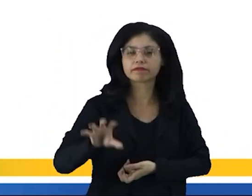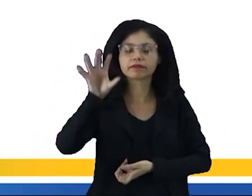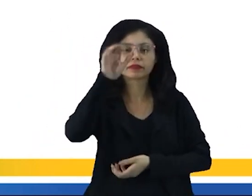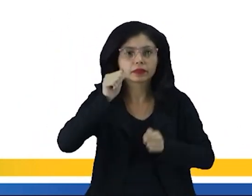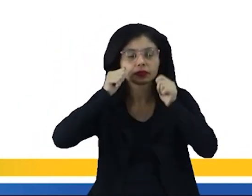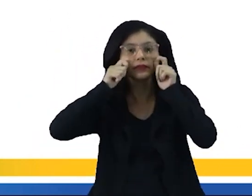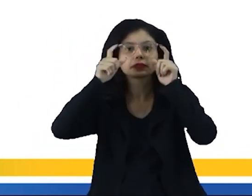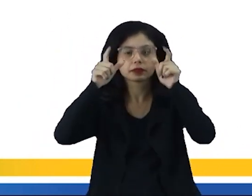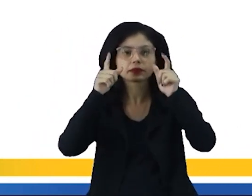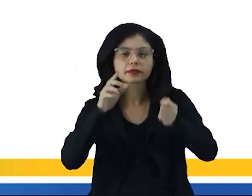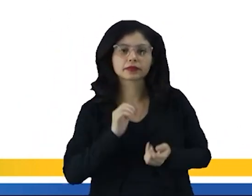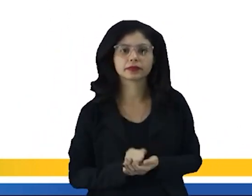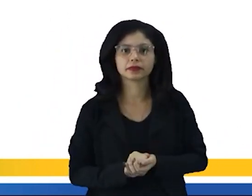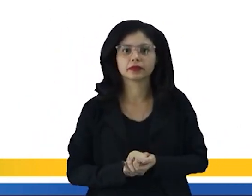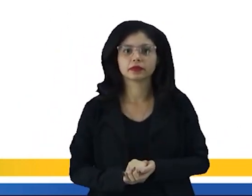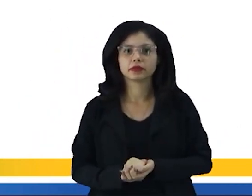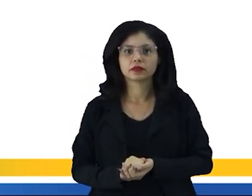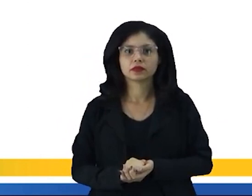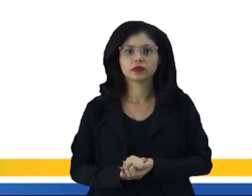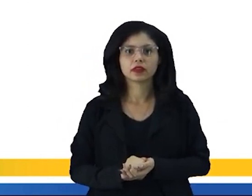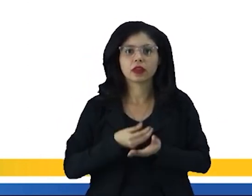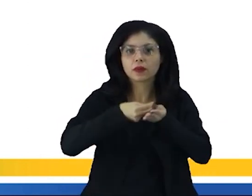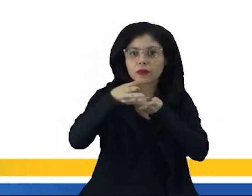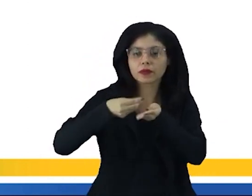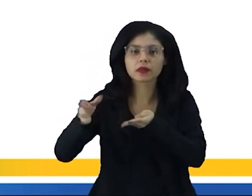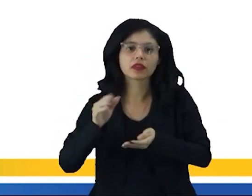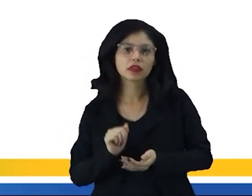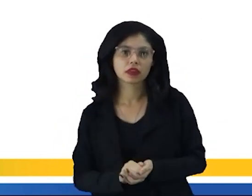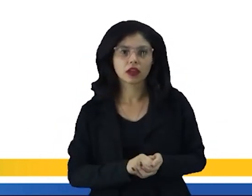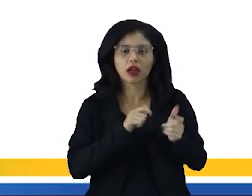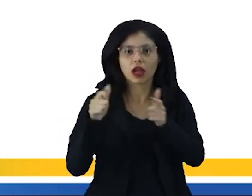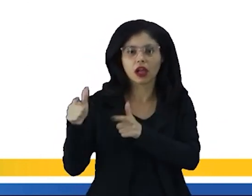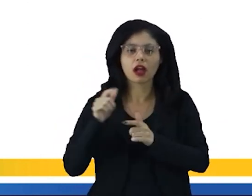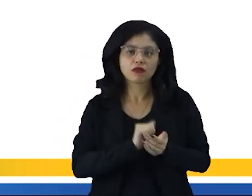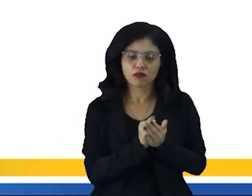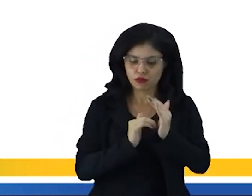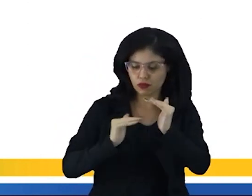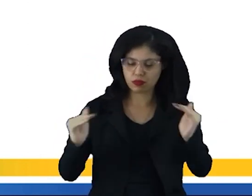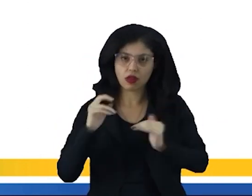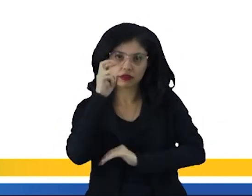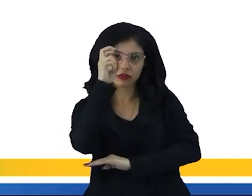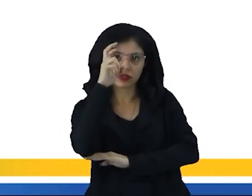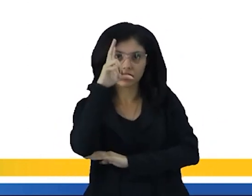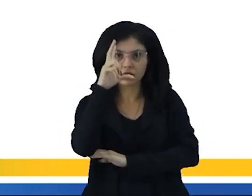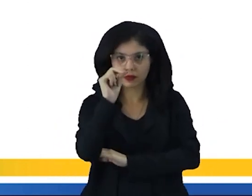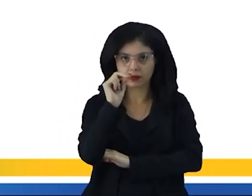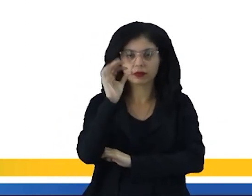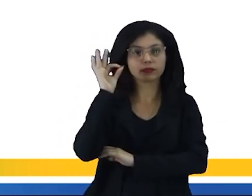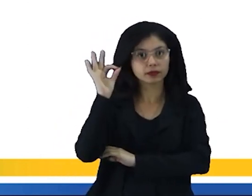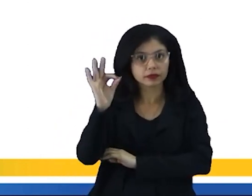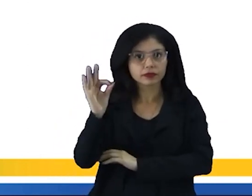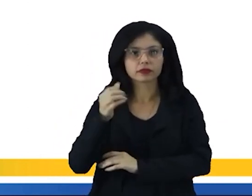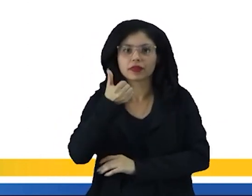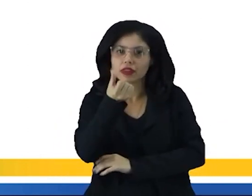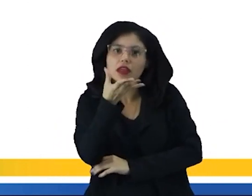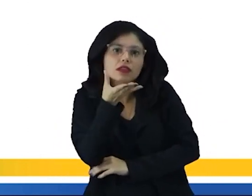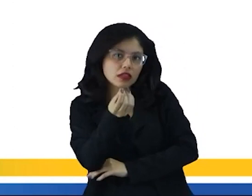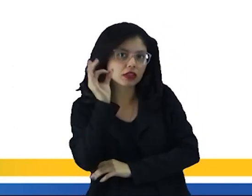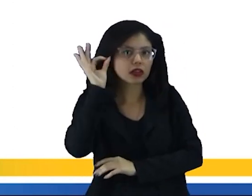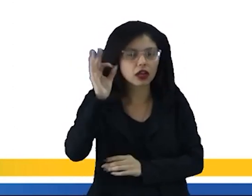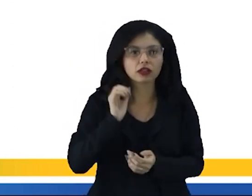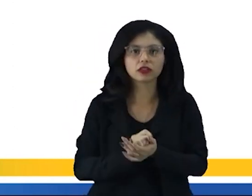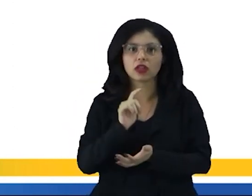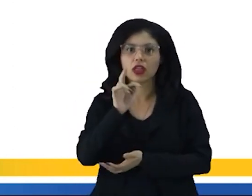bem atento o que é esse clima temperado. Está distribuída em uma faixa situada entre 50 graus e 60 graus